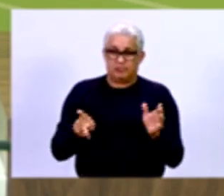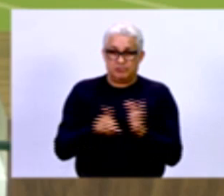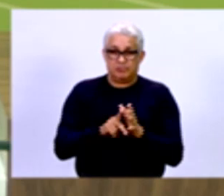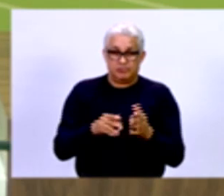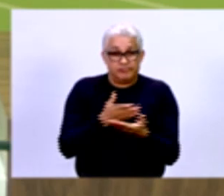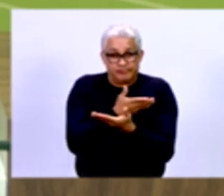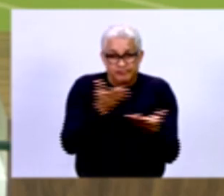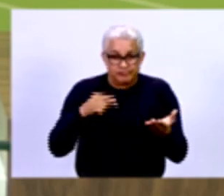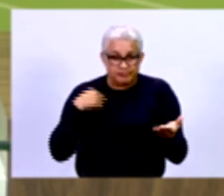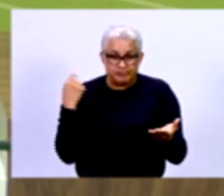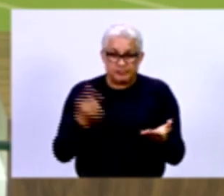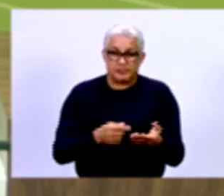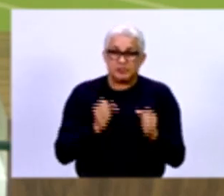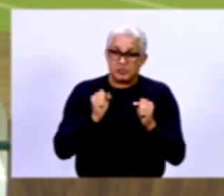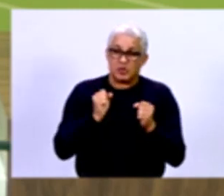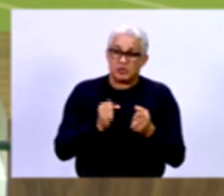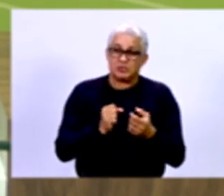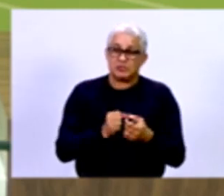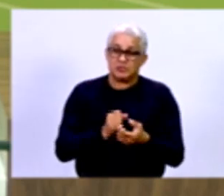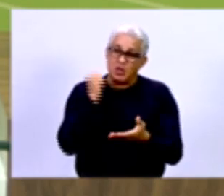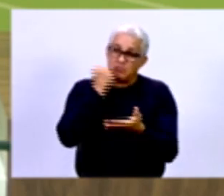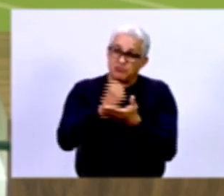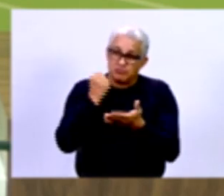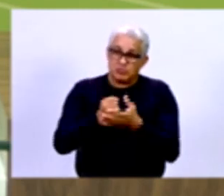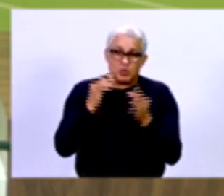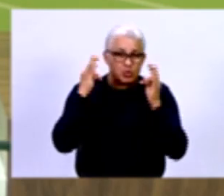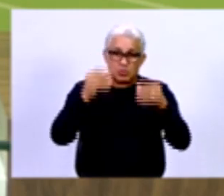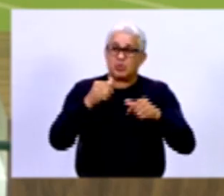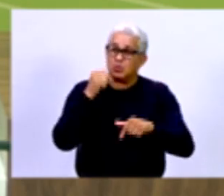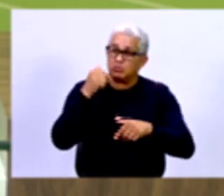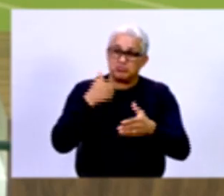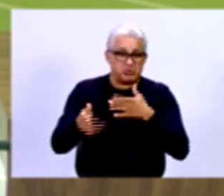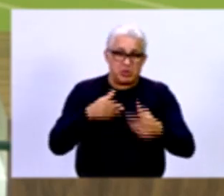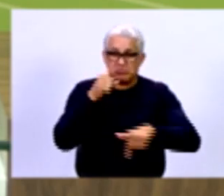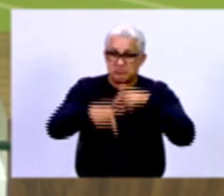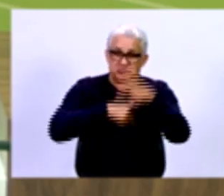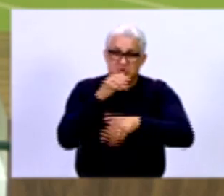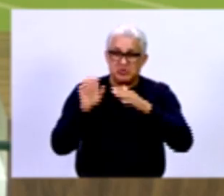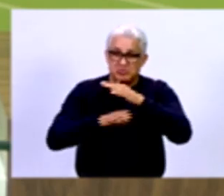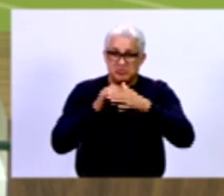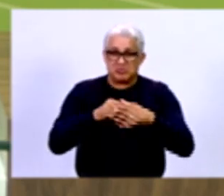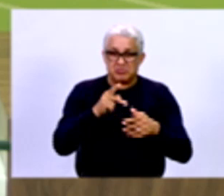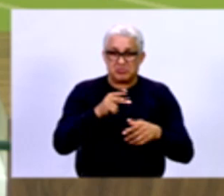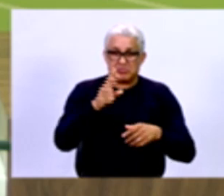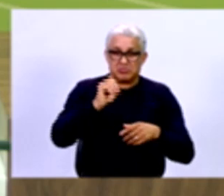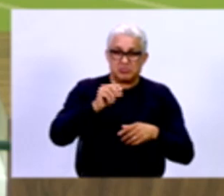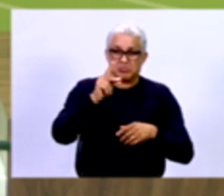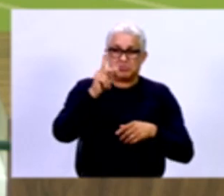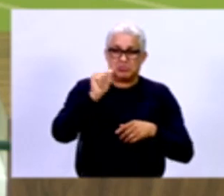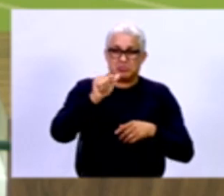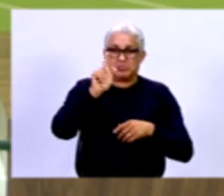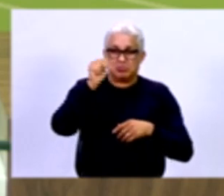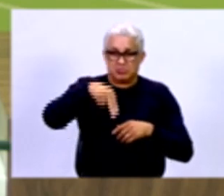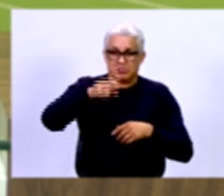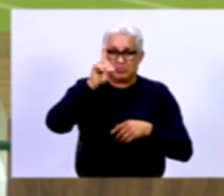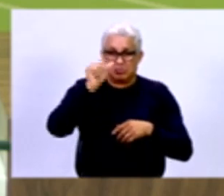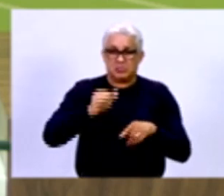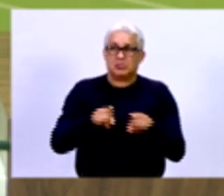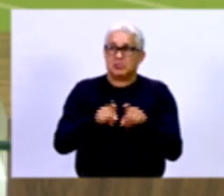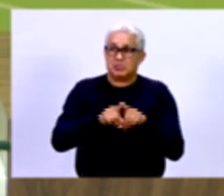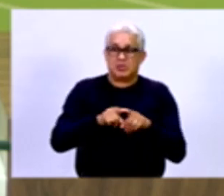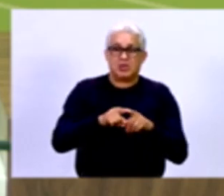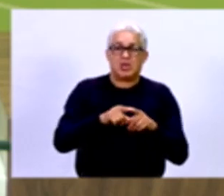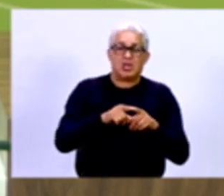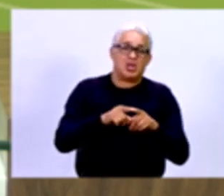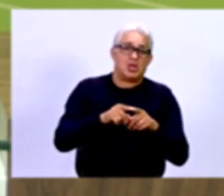disposição. Hoje em dia você pode contratar todo tipo de serviço, você pode contratar uma empresa para fazer propaganda para a sua empresa, você pode contratar uma empresa de